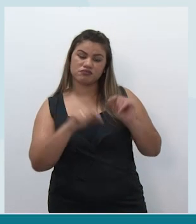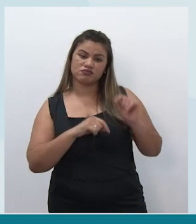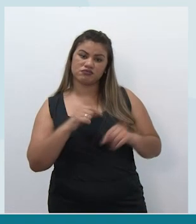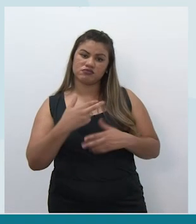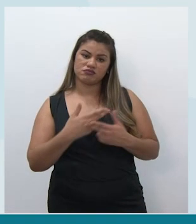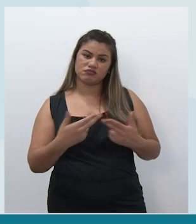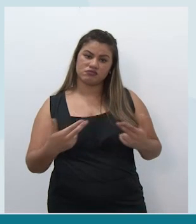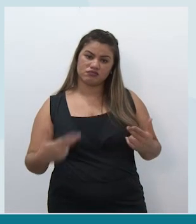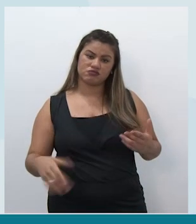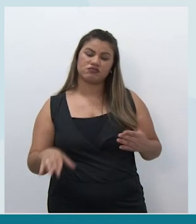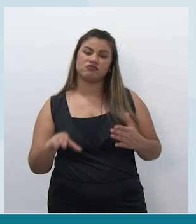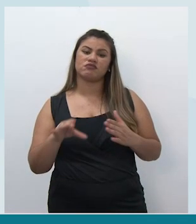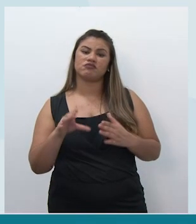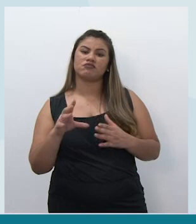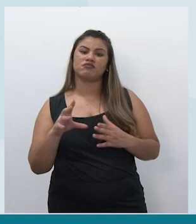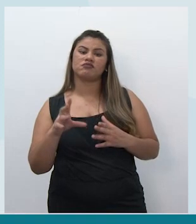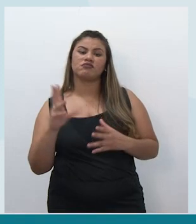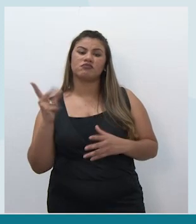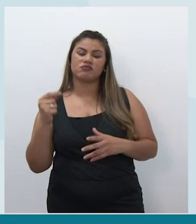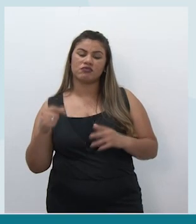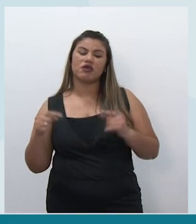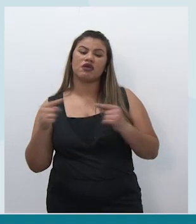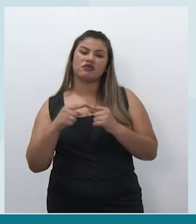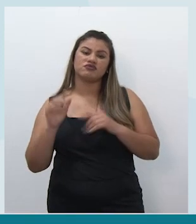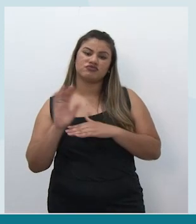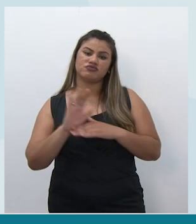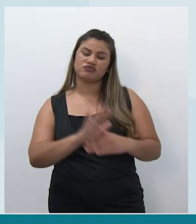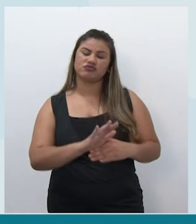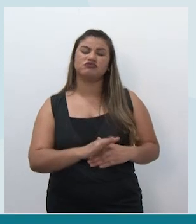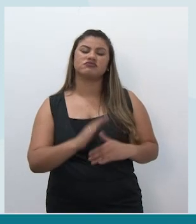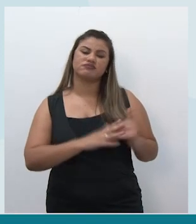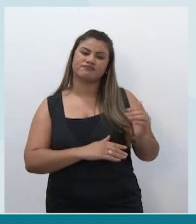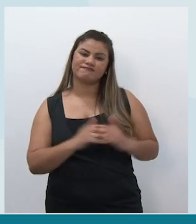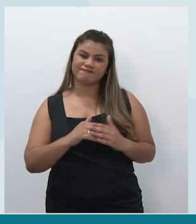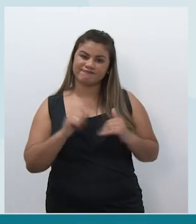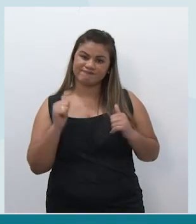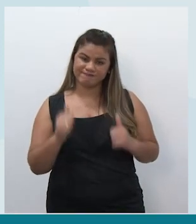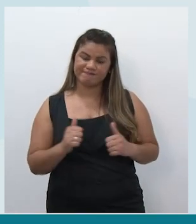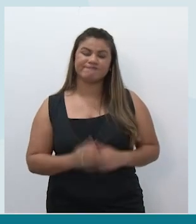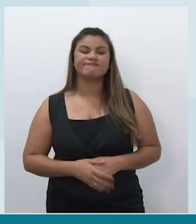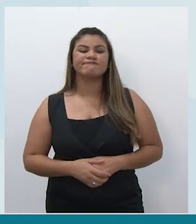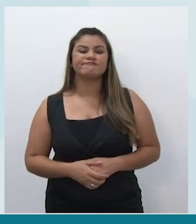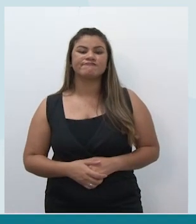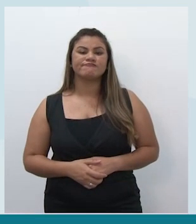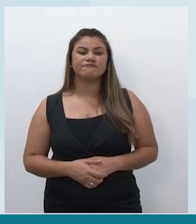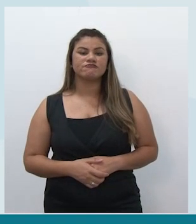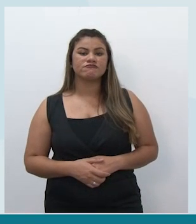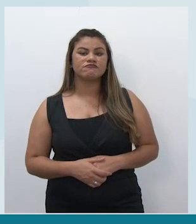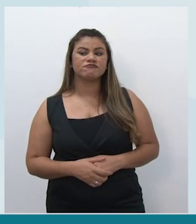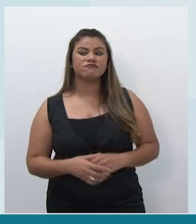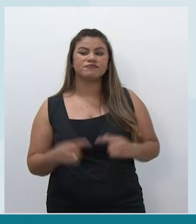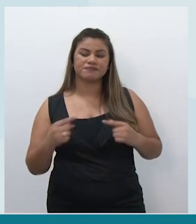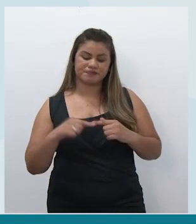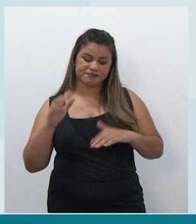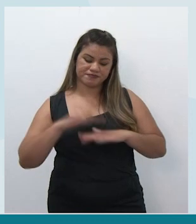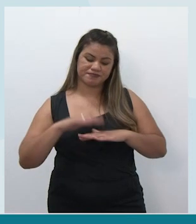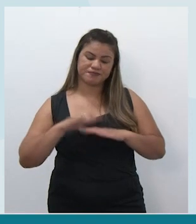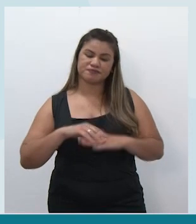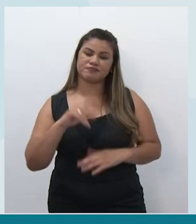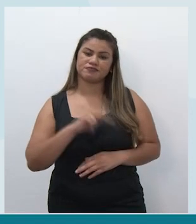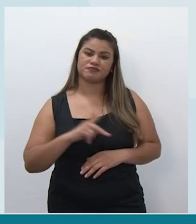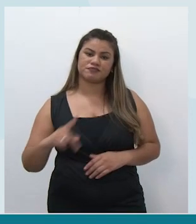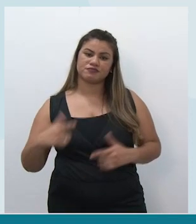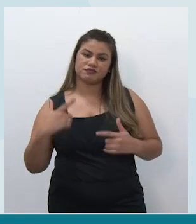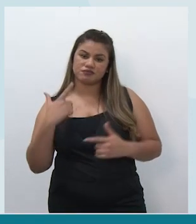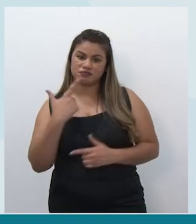componentes contribuem no desenvolvimento dessas habilidades também, tá? Isso fica a cargo do professor de LP e tudo mais, mas